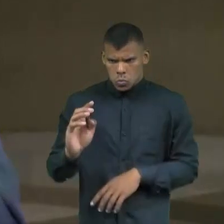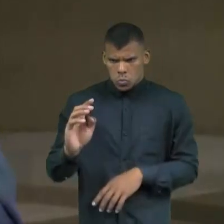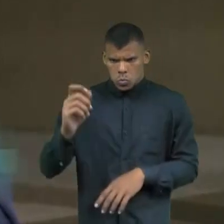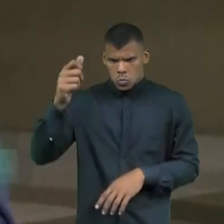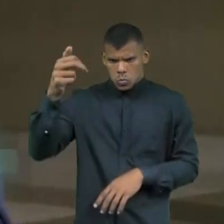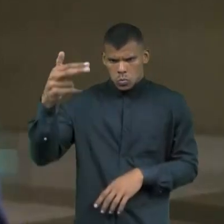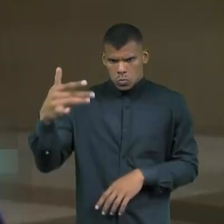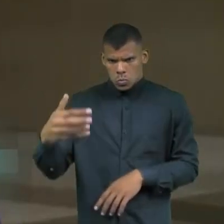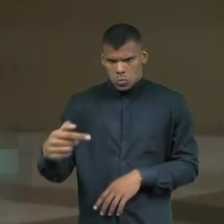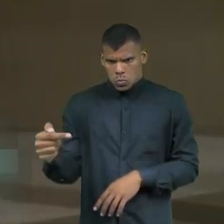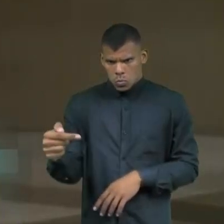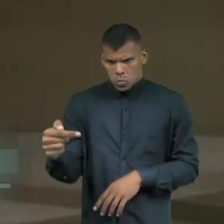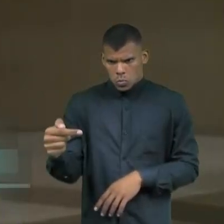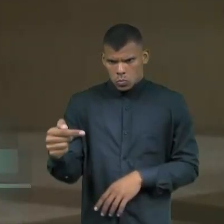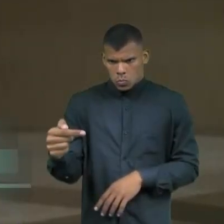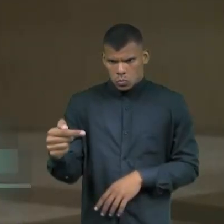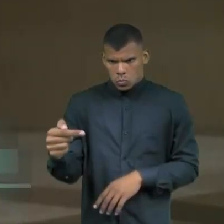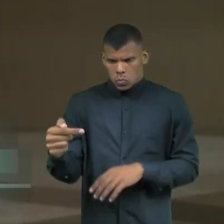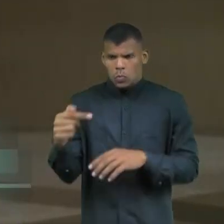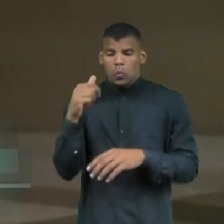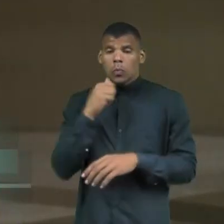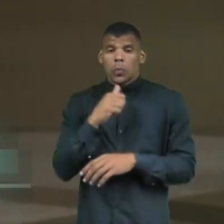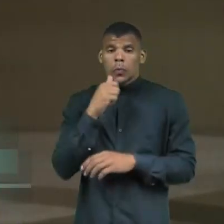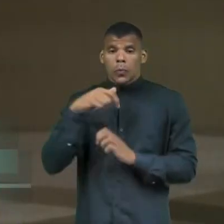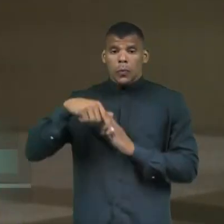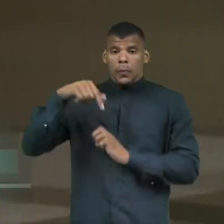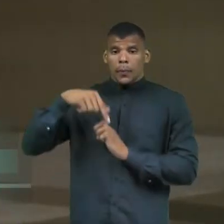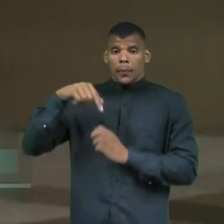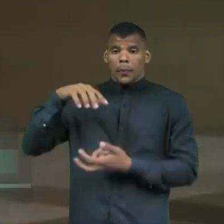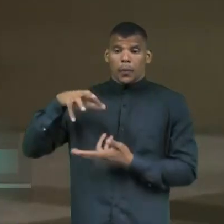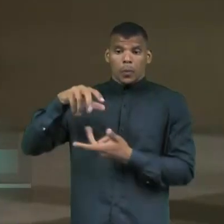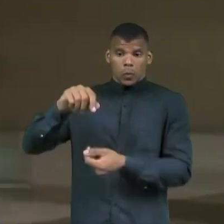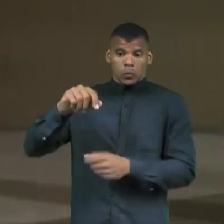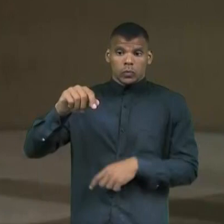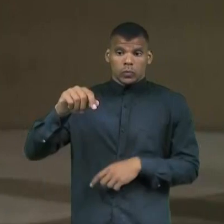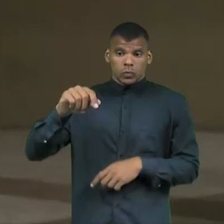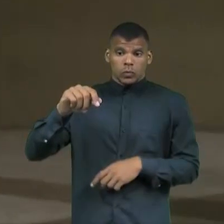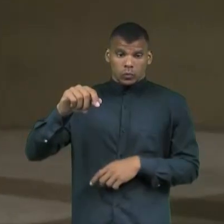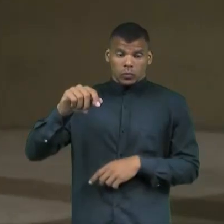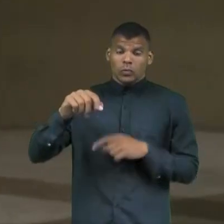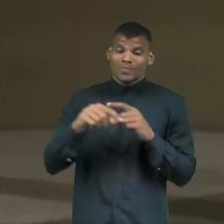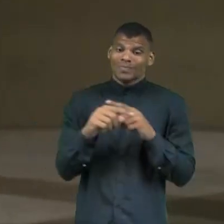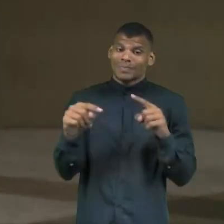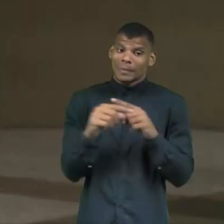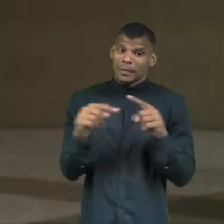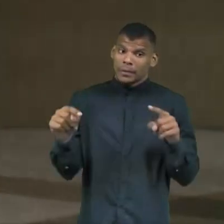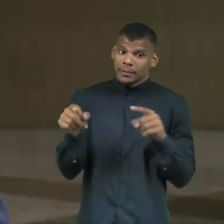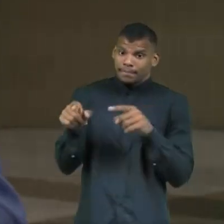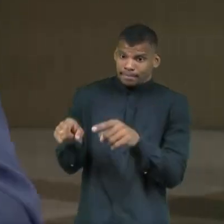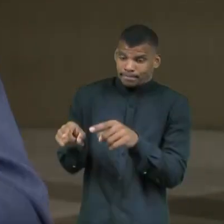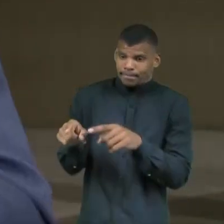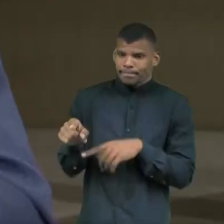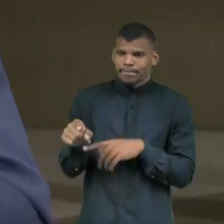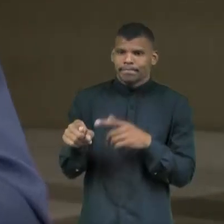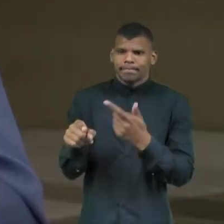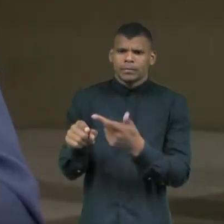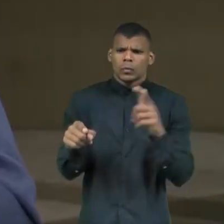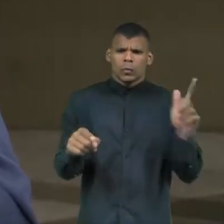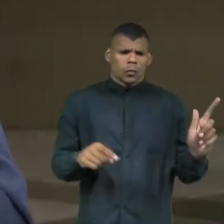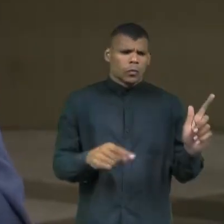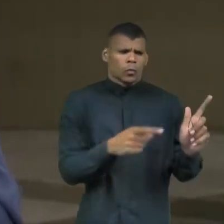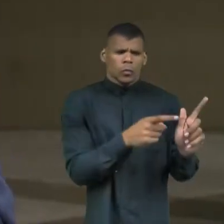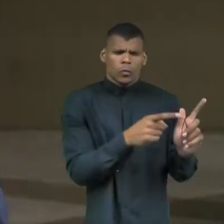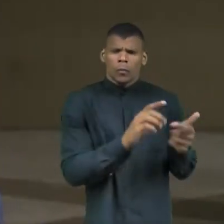de mulheres empreendedoras no mundo. Esse é um dado mundial, mas apesar disso, um outro levantamento mostra